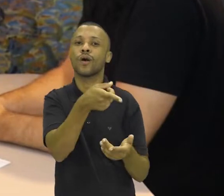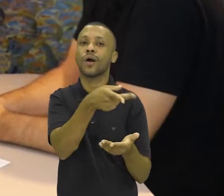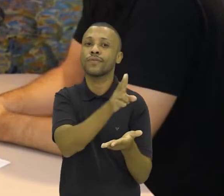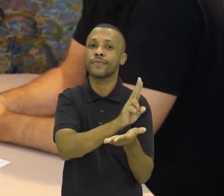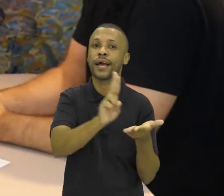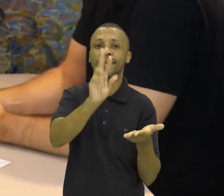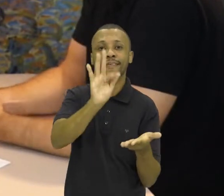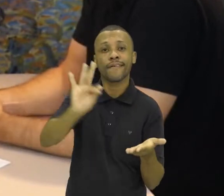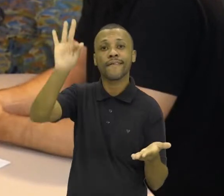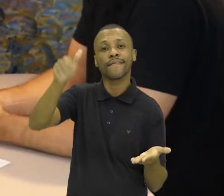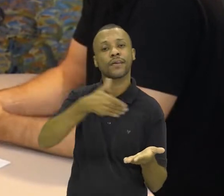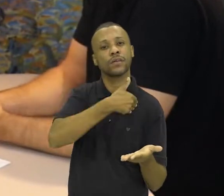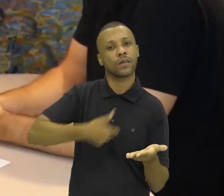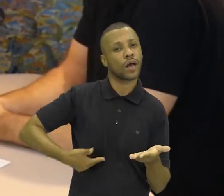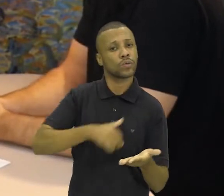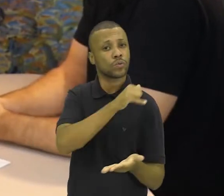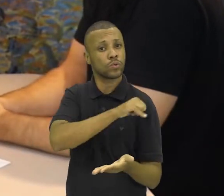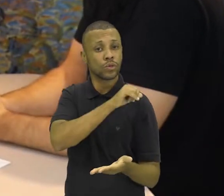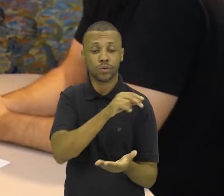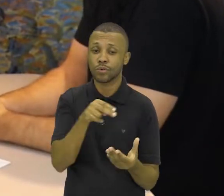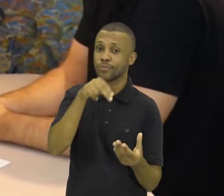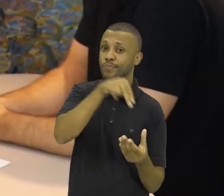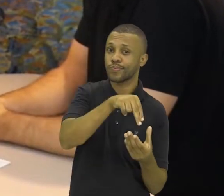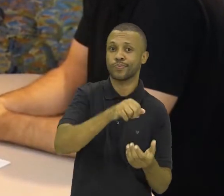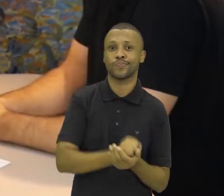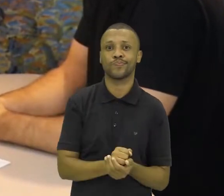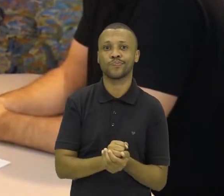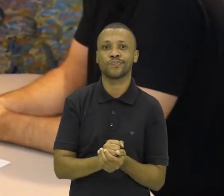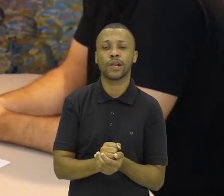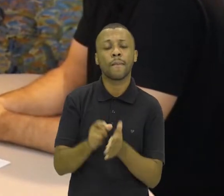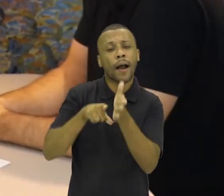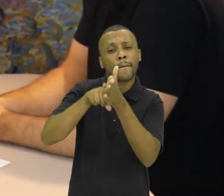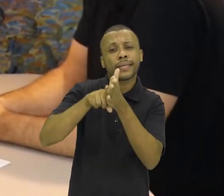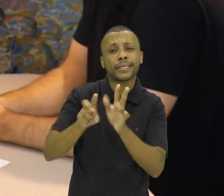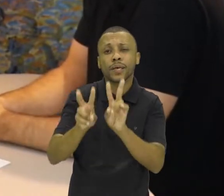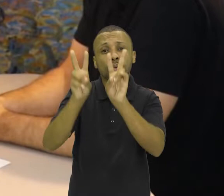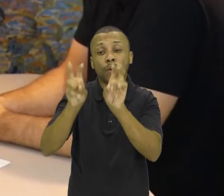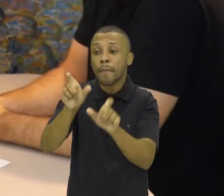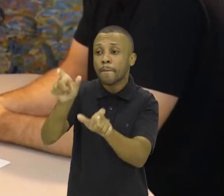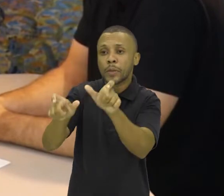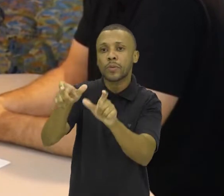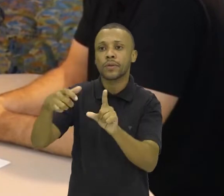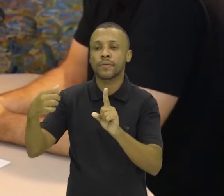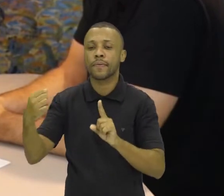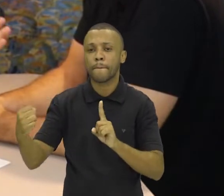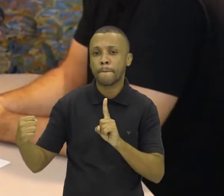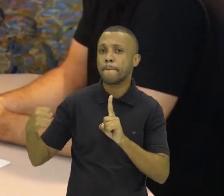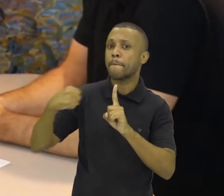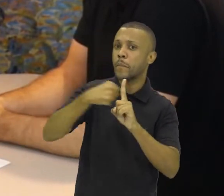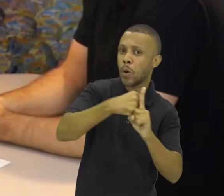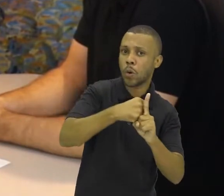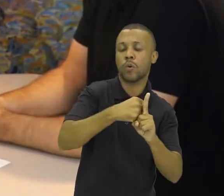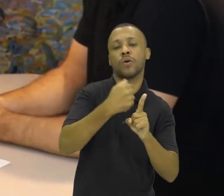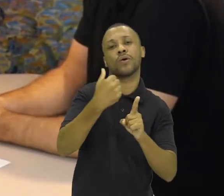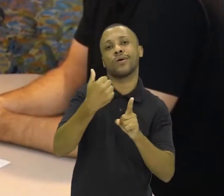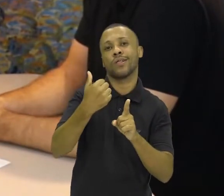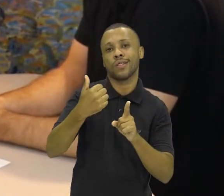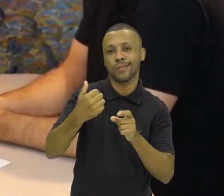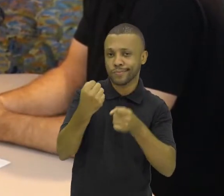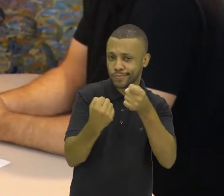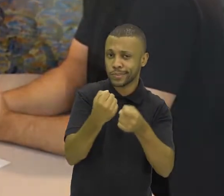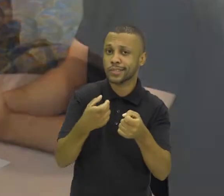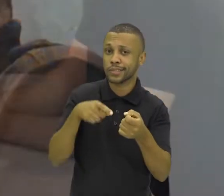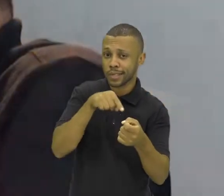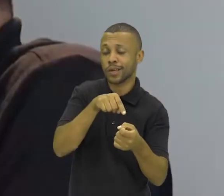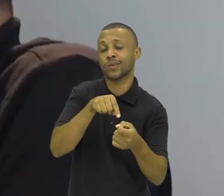um levantamento sobre vítimas de trânsito que se tornaram pessoas com deficiência. Tá? Ao outro lado, aqui à esquerda, o